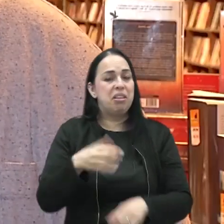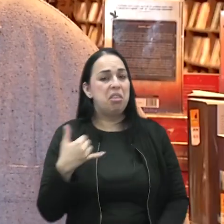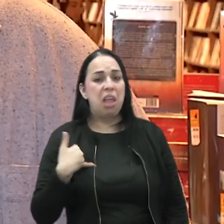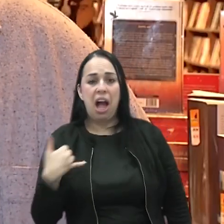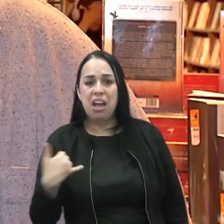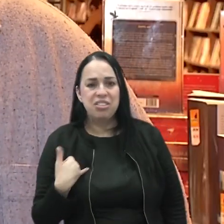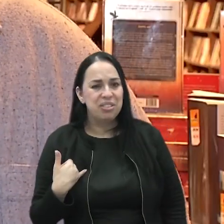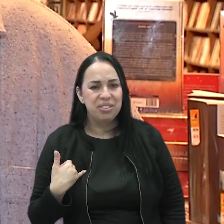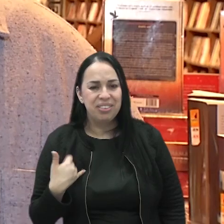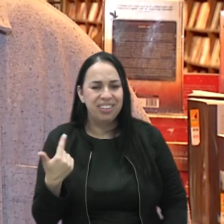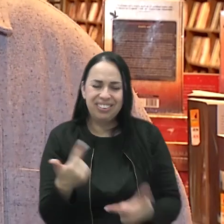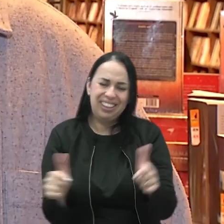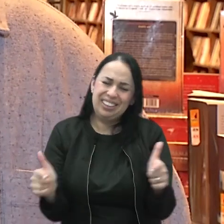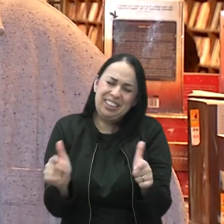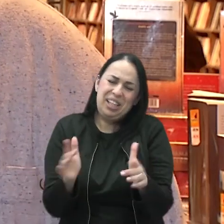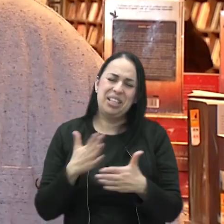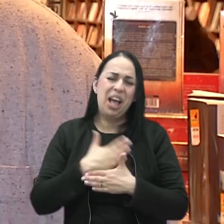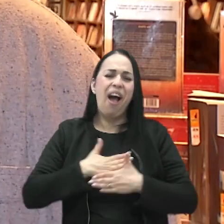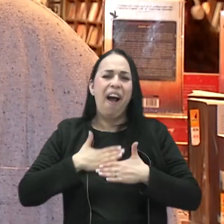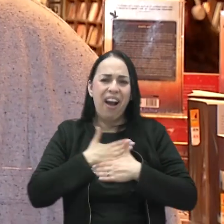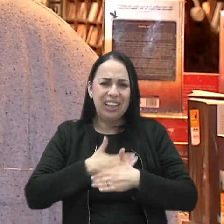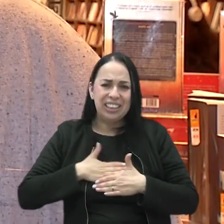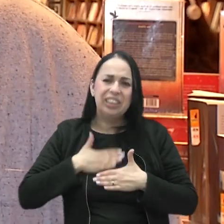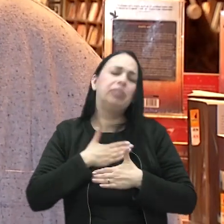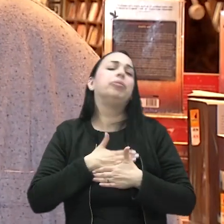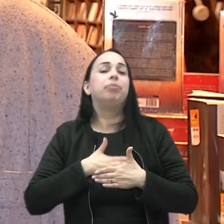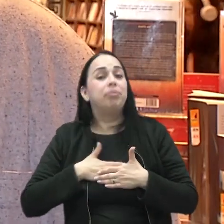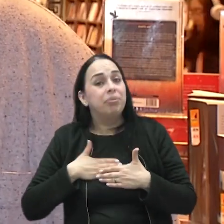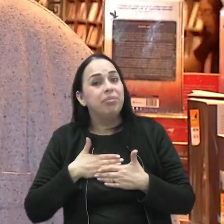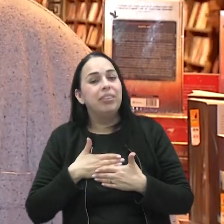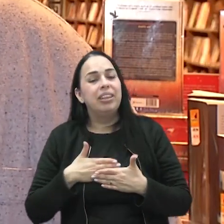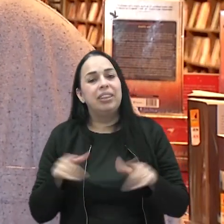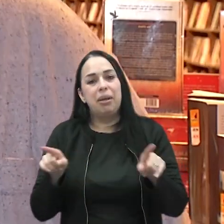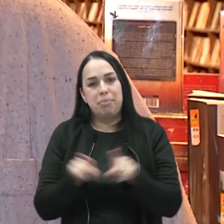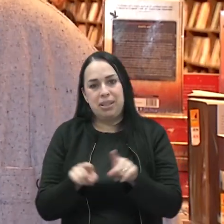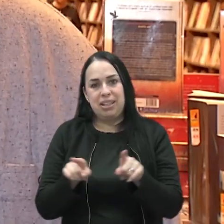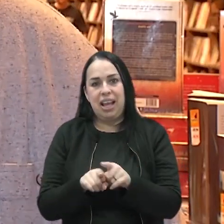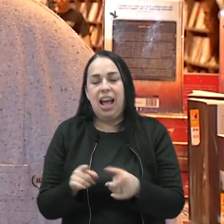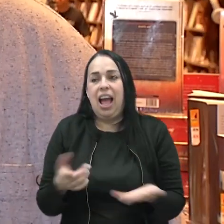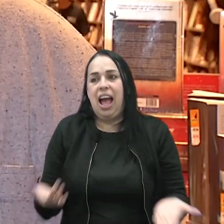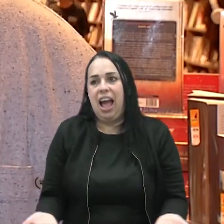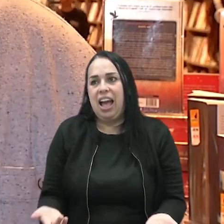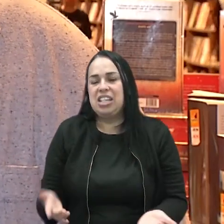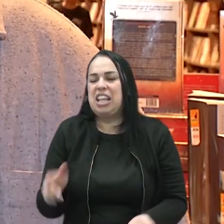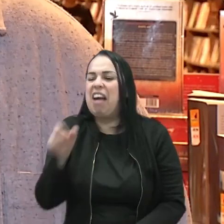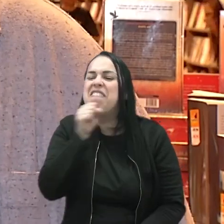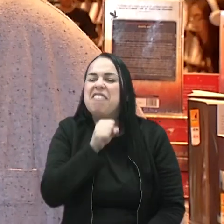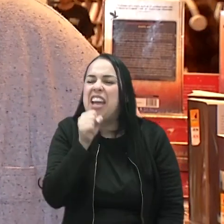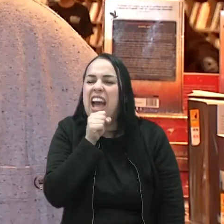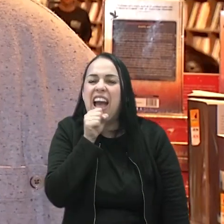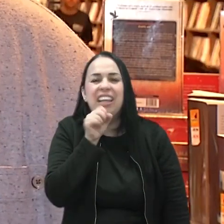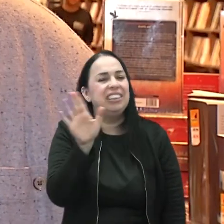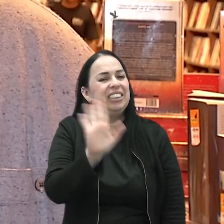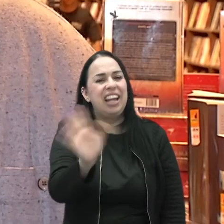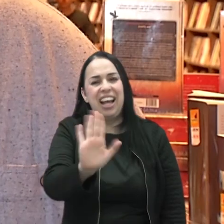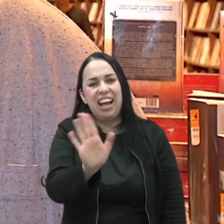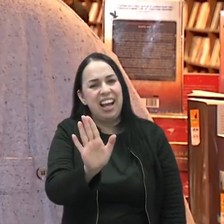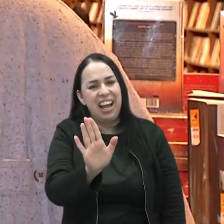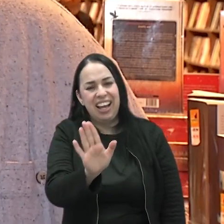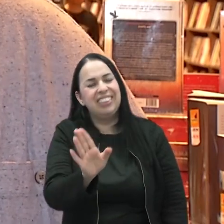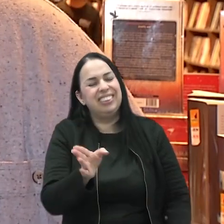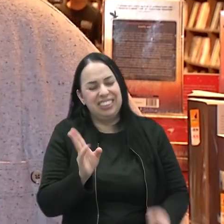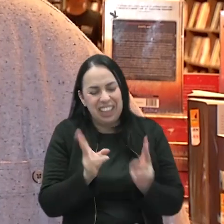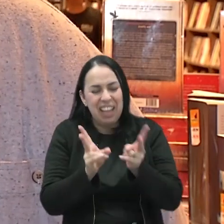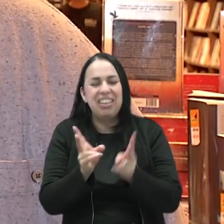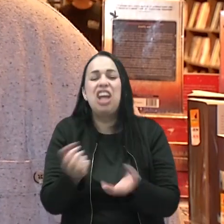Não tem idade para você celebrar uma coisa que você gosta dentro desse universo e também não tem essa coisa de falar assim, mas já está velho demais para isso. A